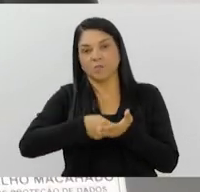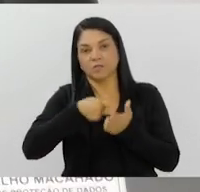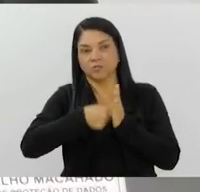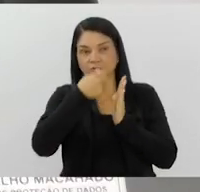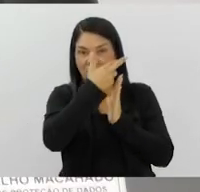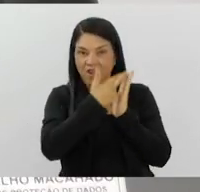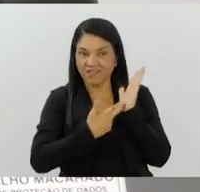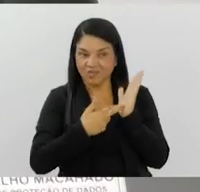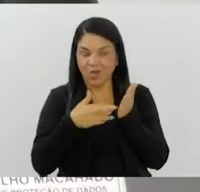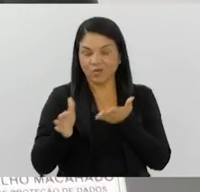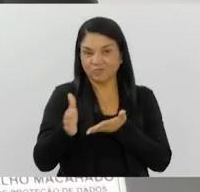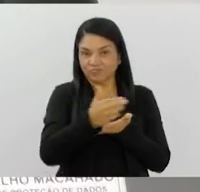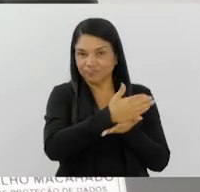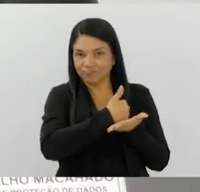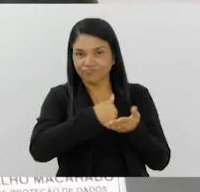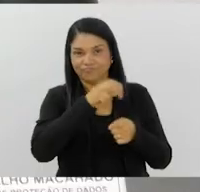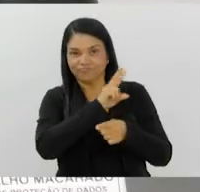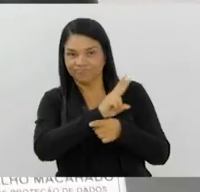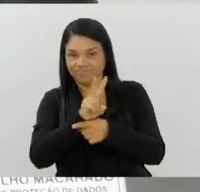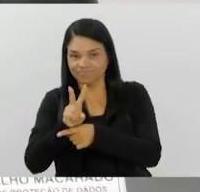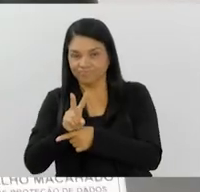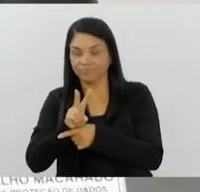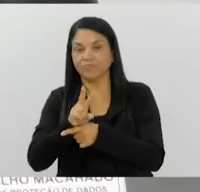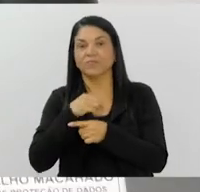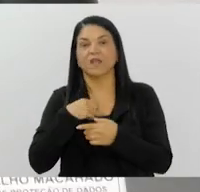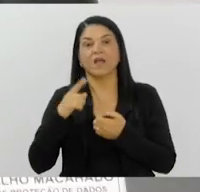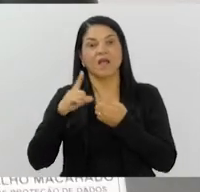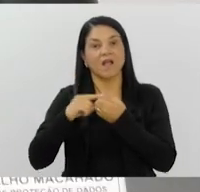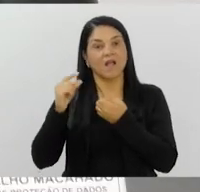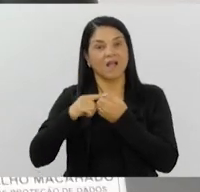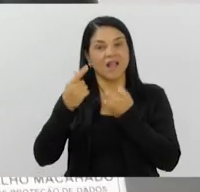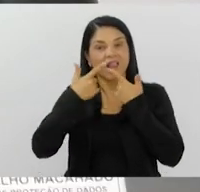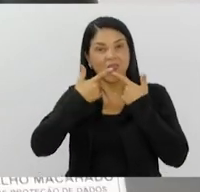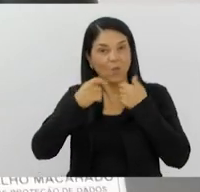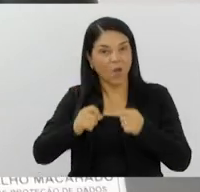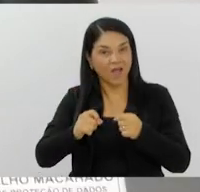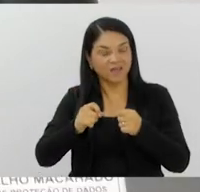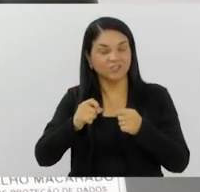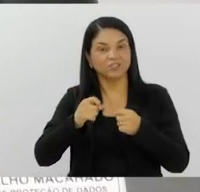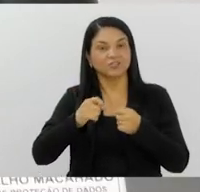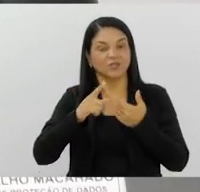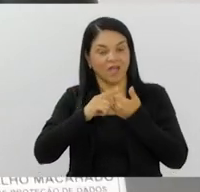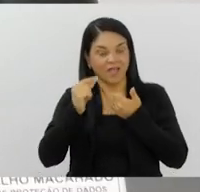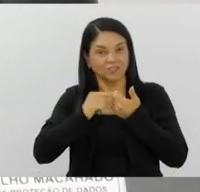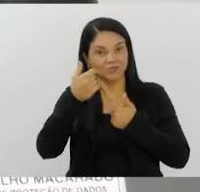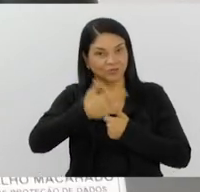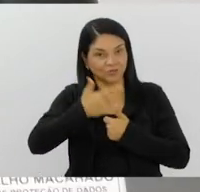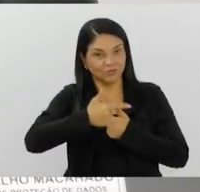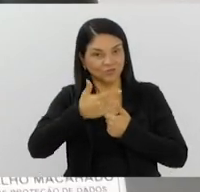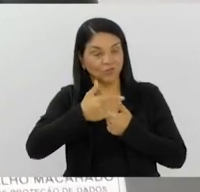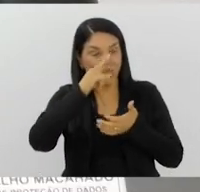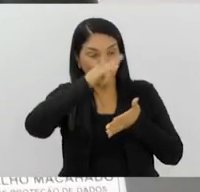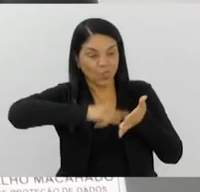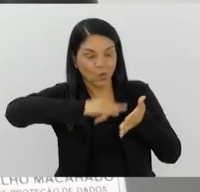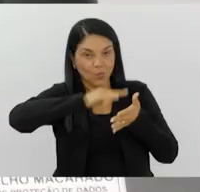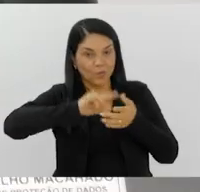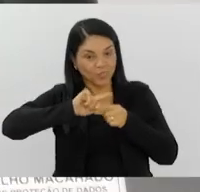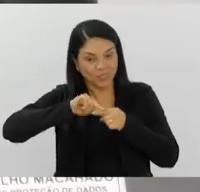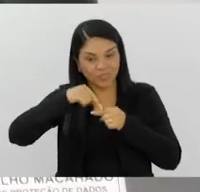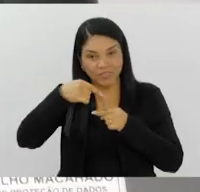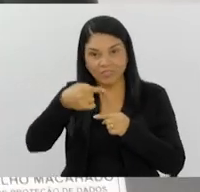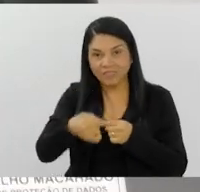da proteção de dados a linguagem do artigo sego ela parece dizer que assim a gente tá falando de um documento que será feito após a